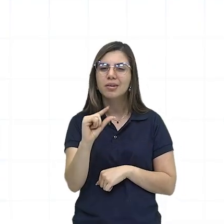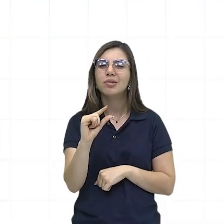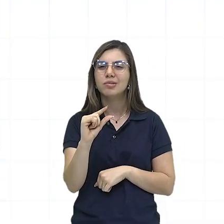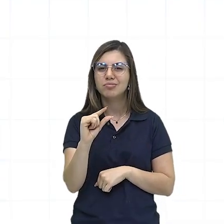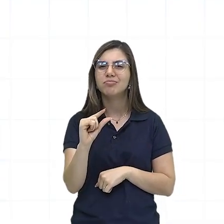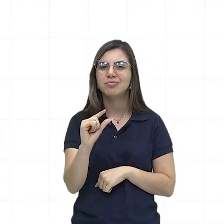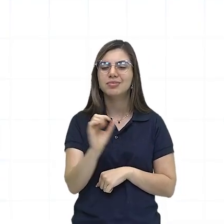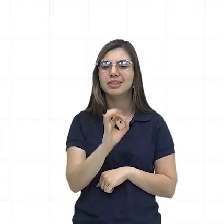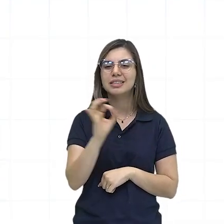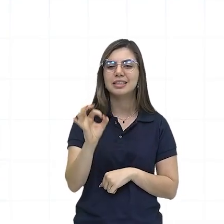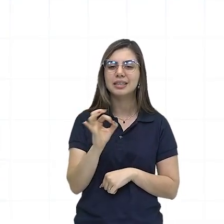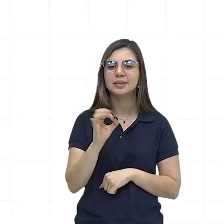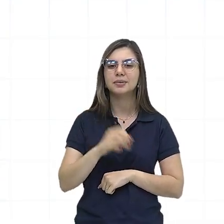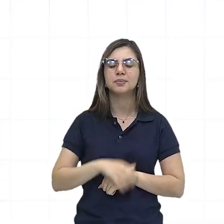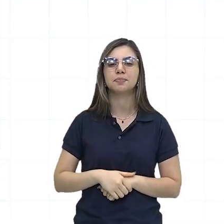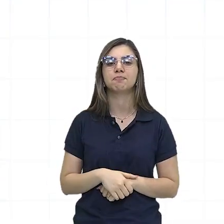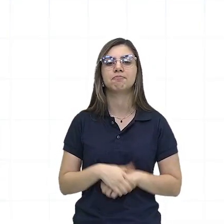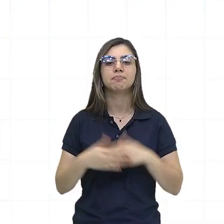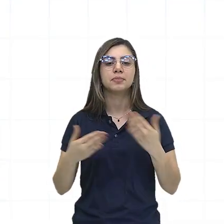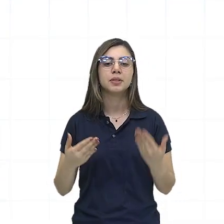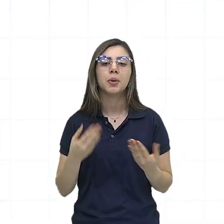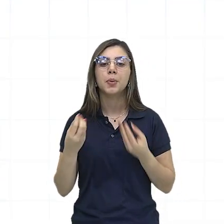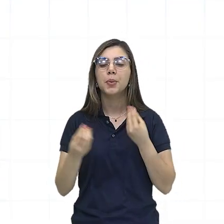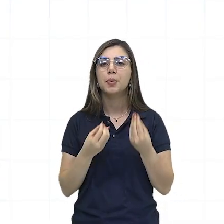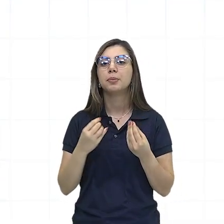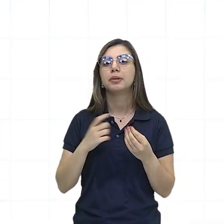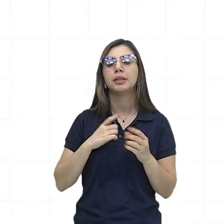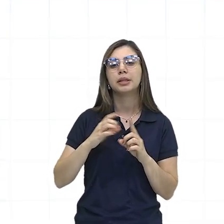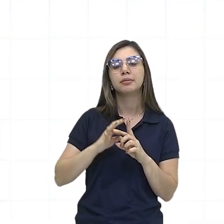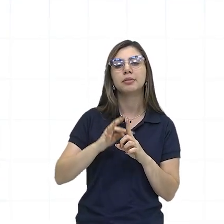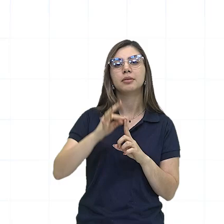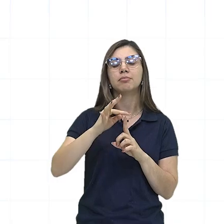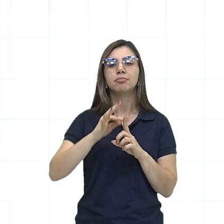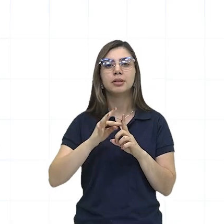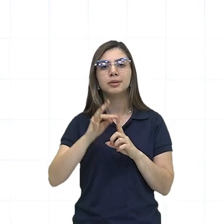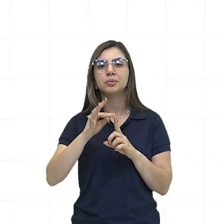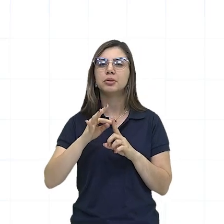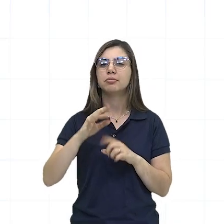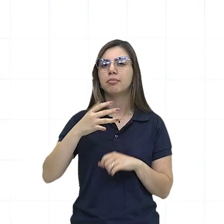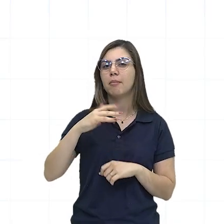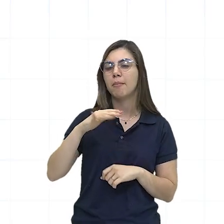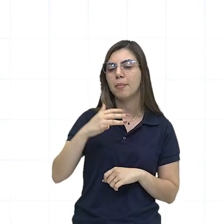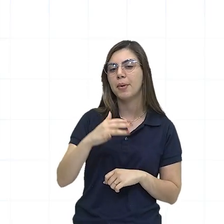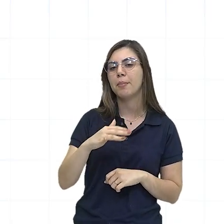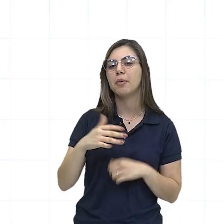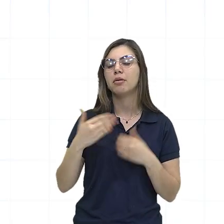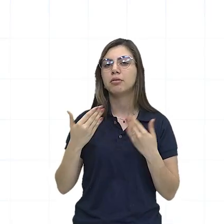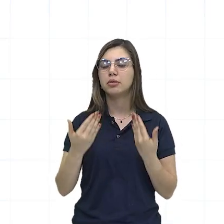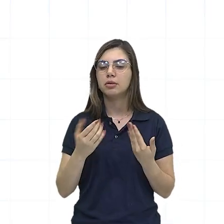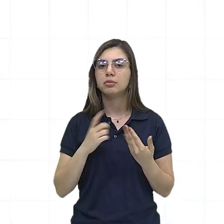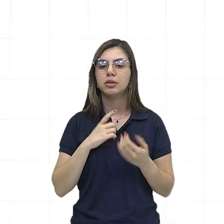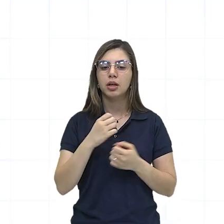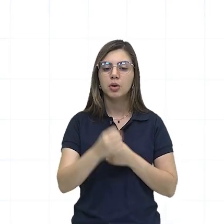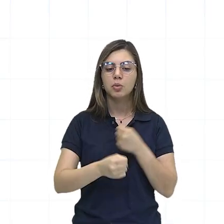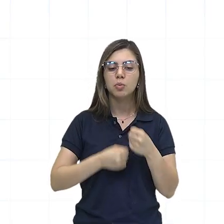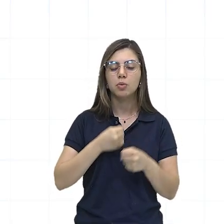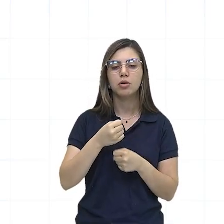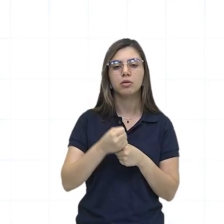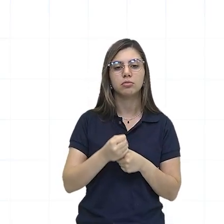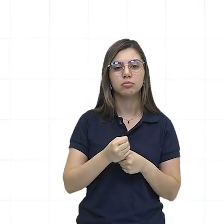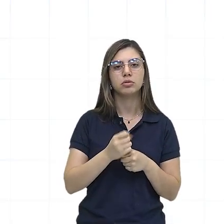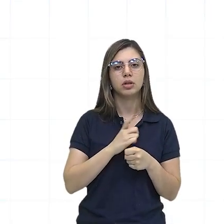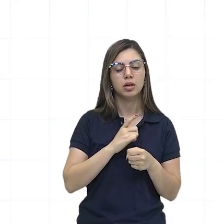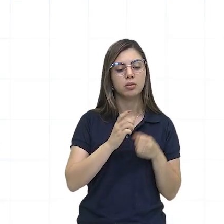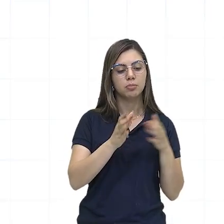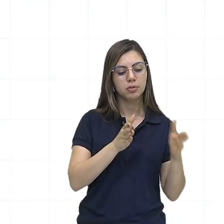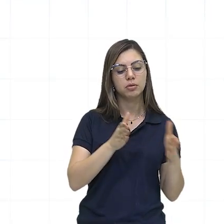menos inclinada. Então, nós vamos ter aí temperaturas mais amenas, nós vamos ter as estações do